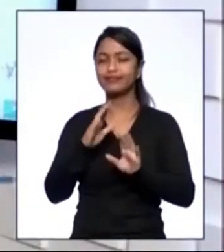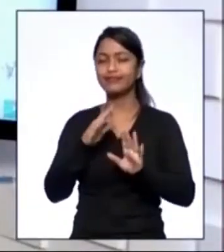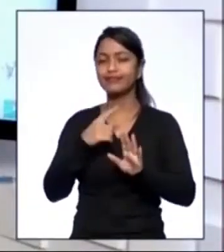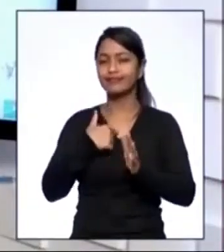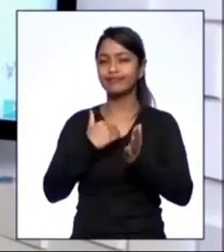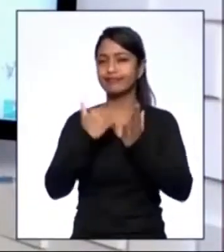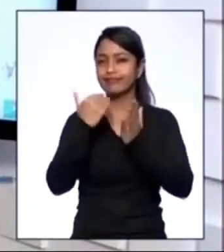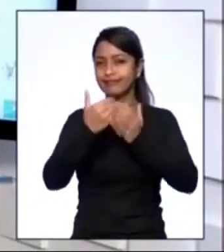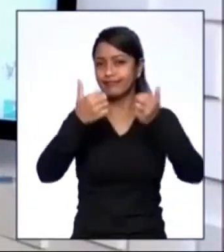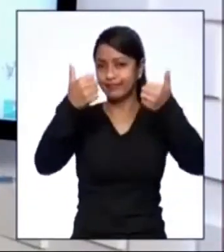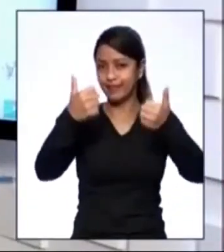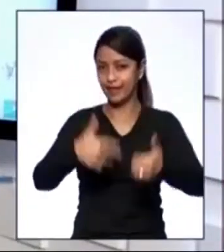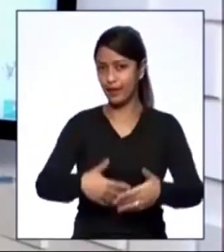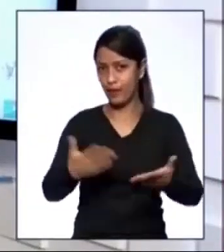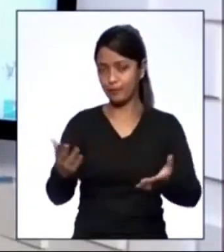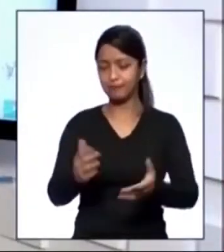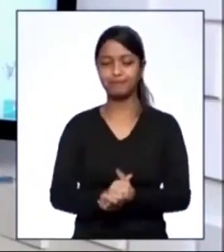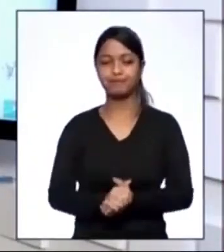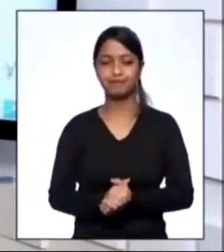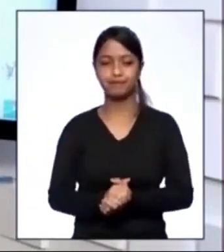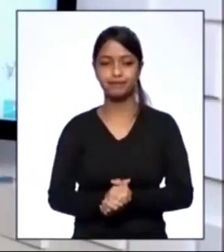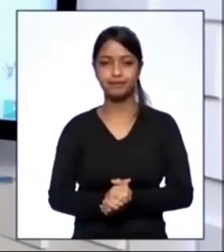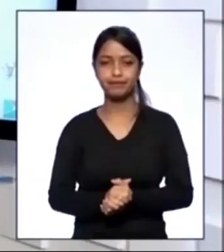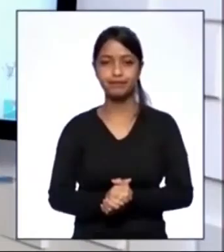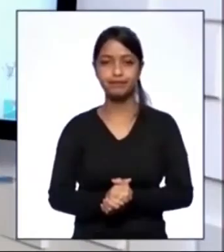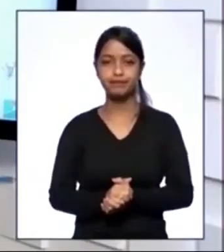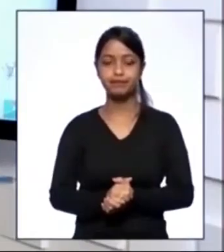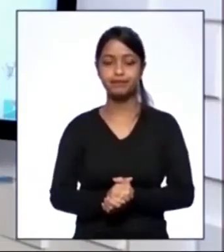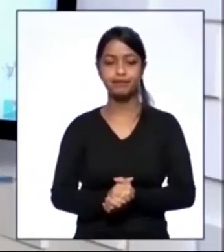vocês. Bom, então vou ficar aqui, ó, para a gente ver direitinho o que está acontecendo.